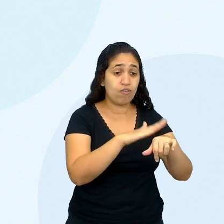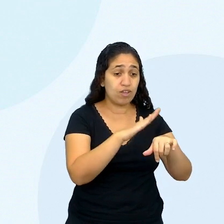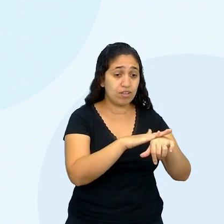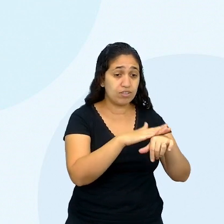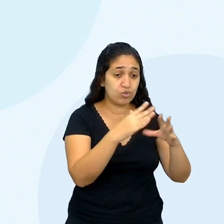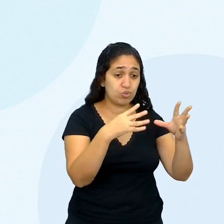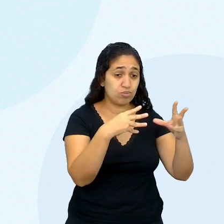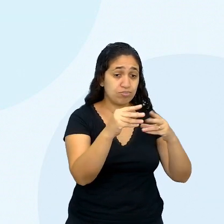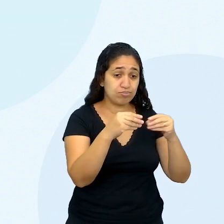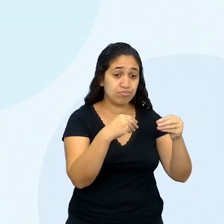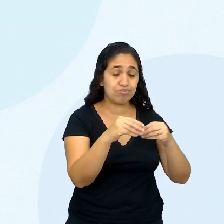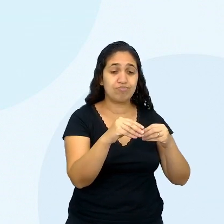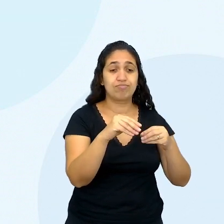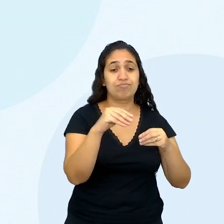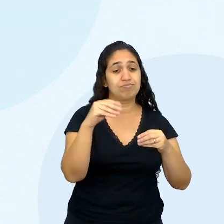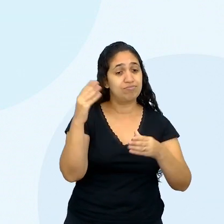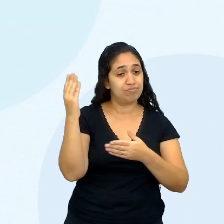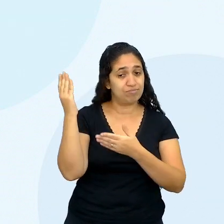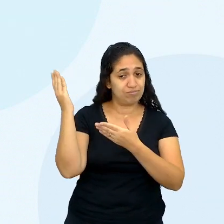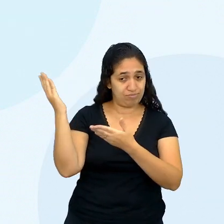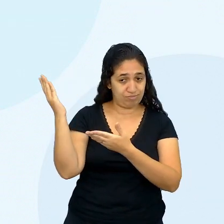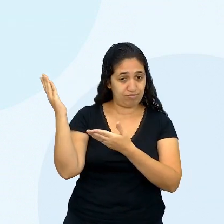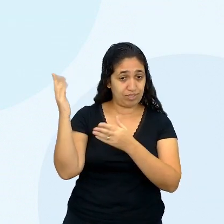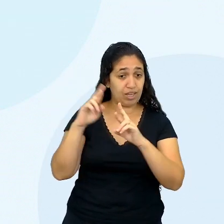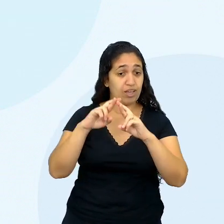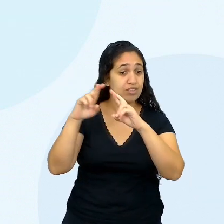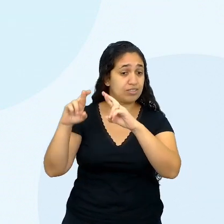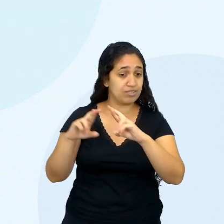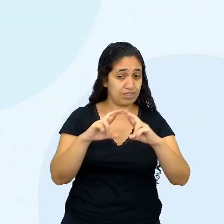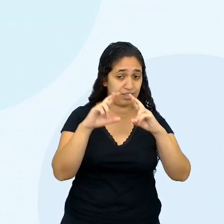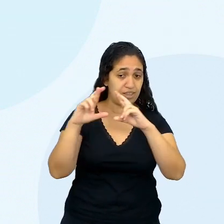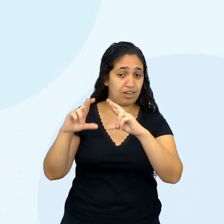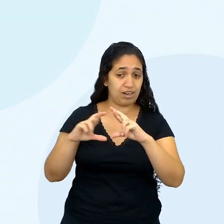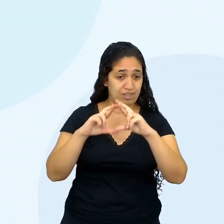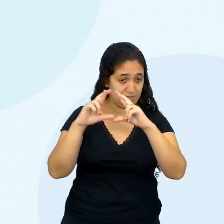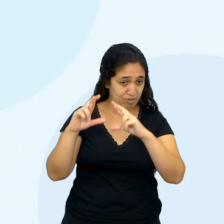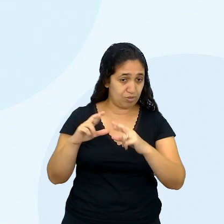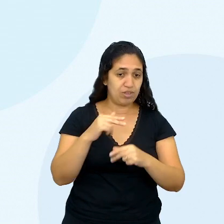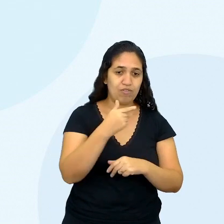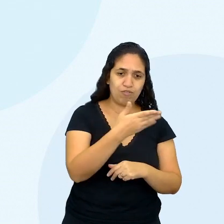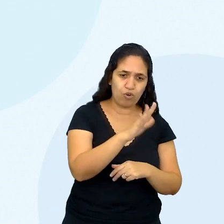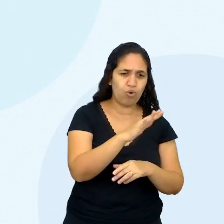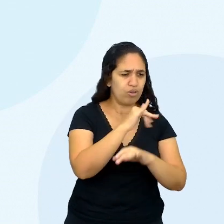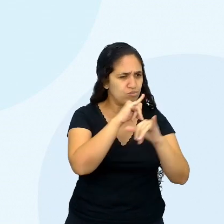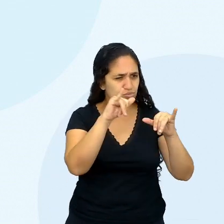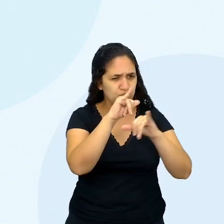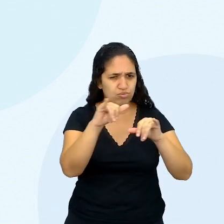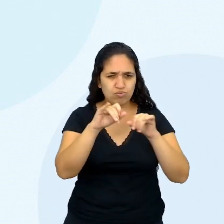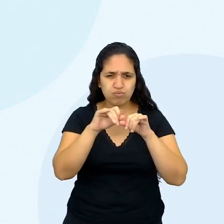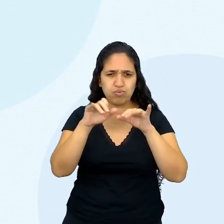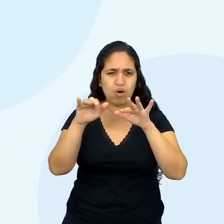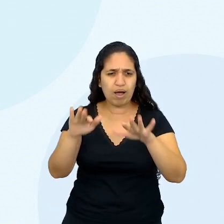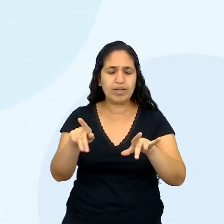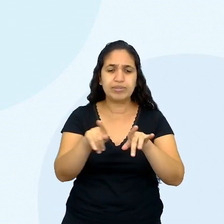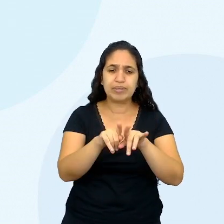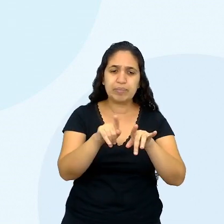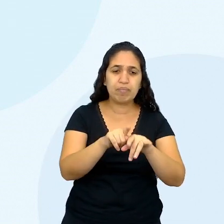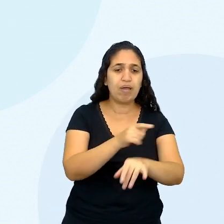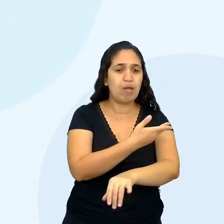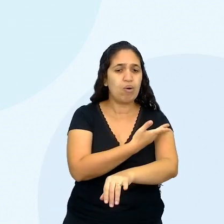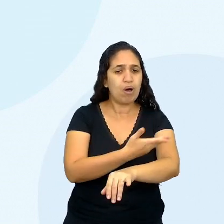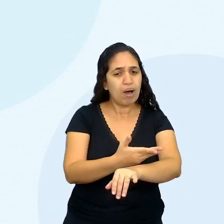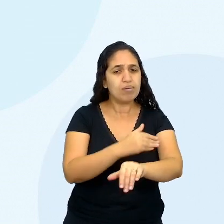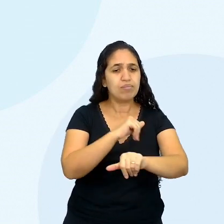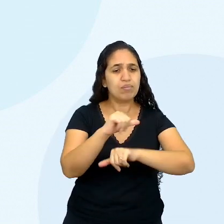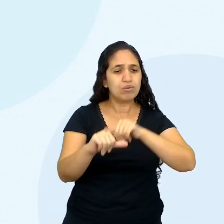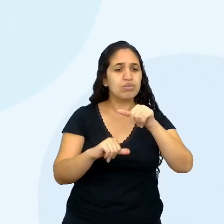plástico, um produto biodegradável, né? E isso tem levado, dentro da comunidade, dentro da escola, a mudança de hábitos dos estudantes. Isso é